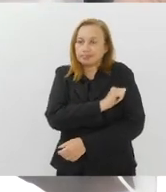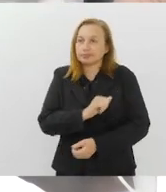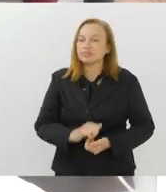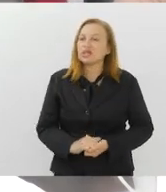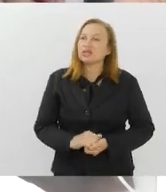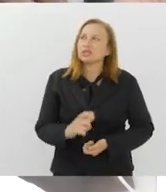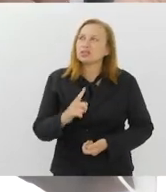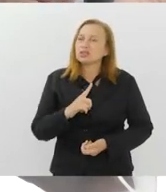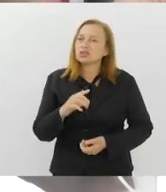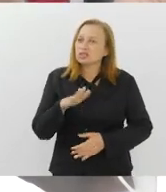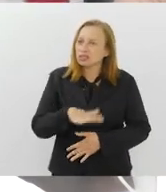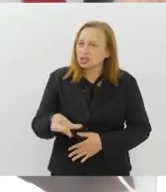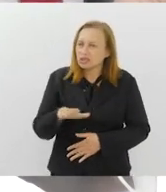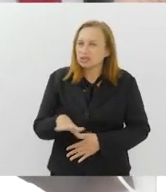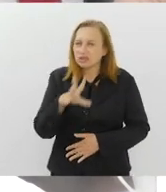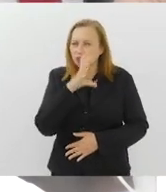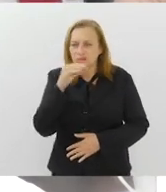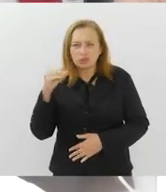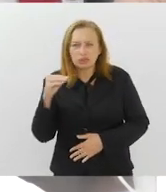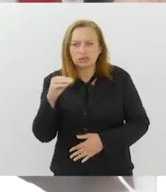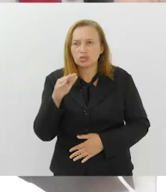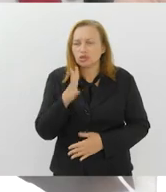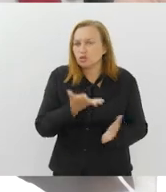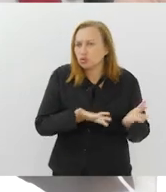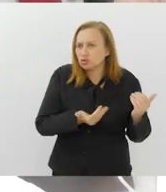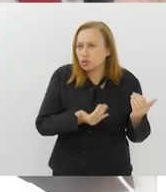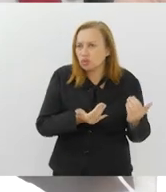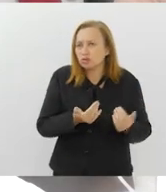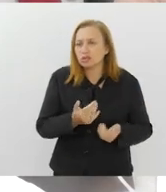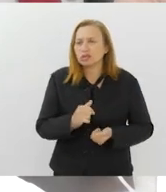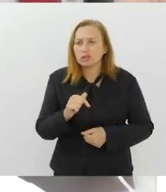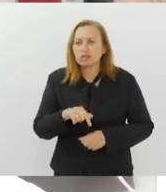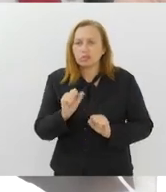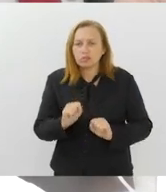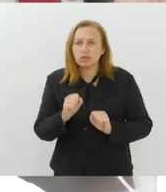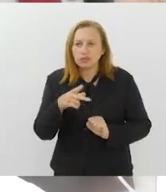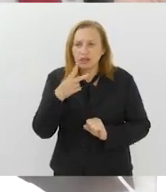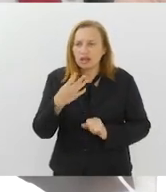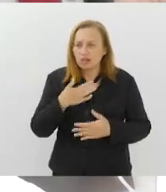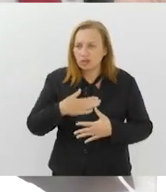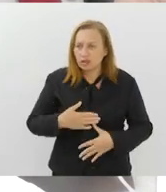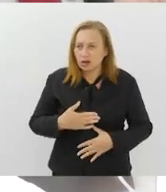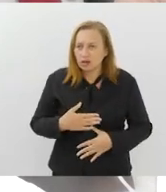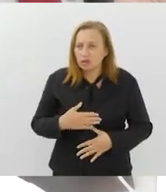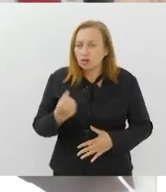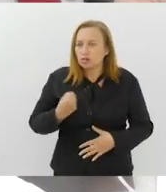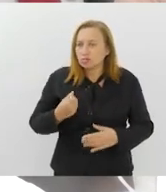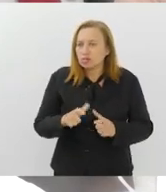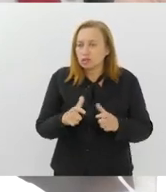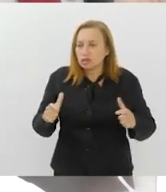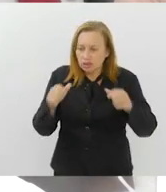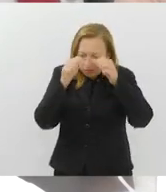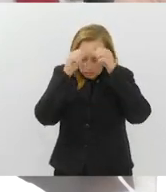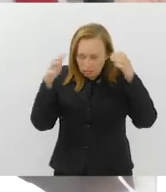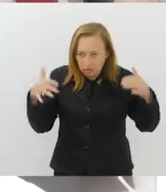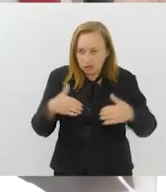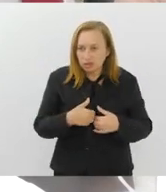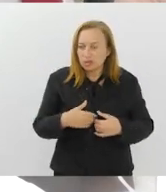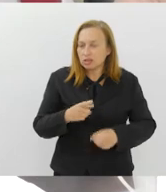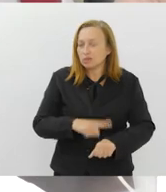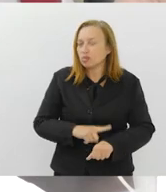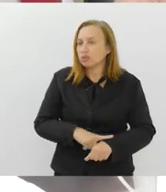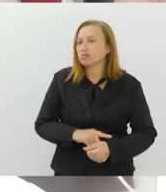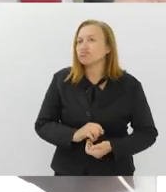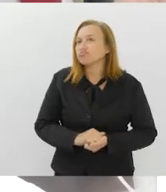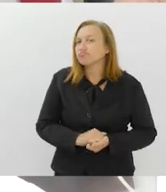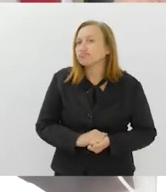tinham crianças, adolescentes, jovens, e aqui eu posso dizer com tranquilidade o grande público de crianças autistas ali naquele momento. E o